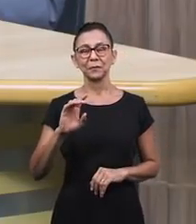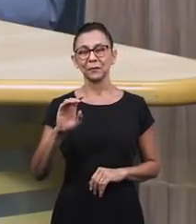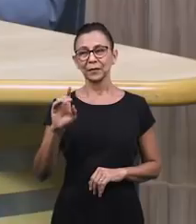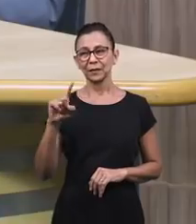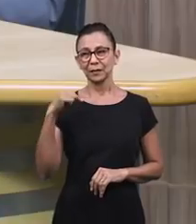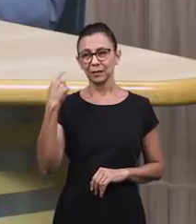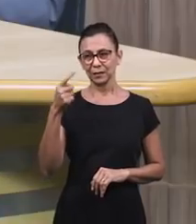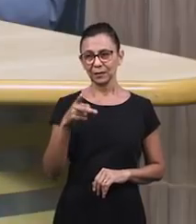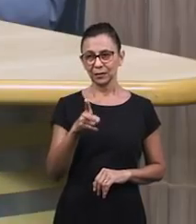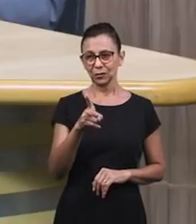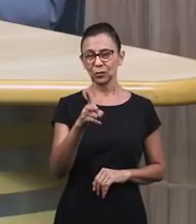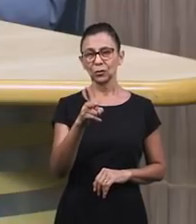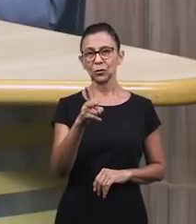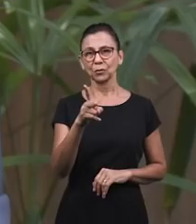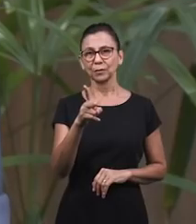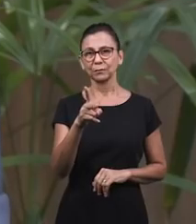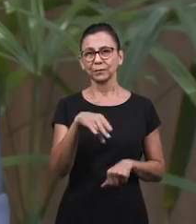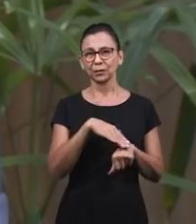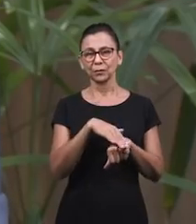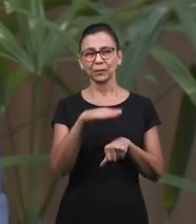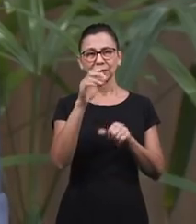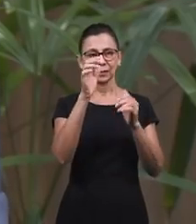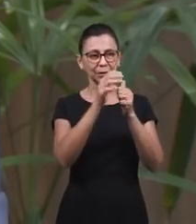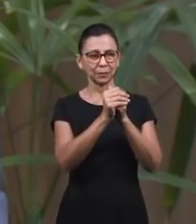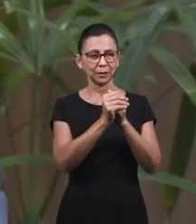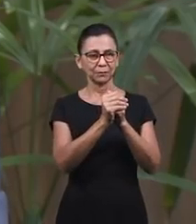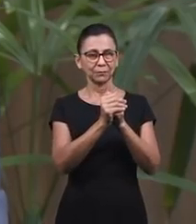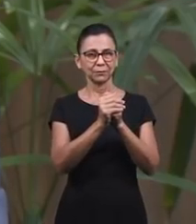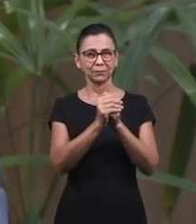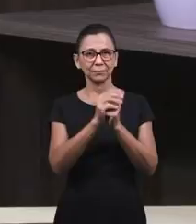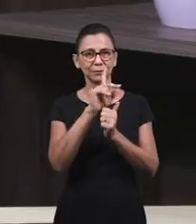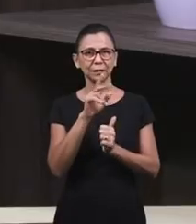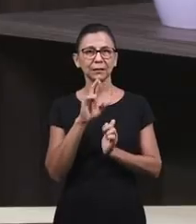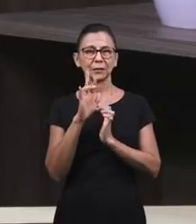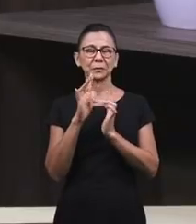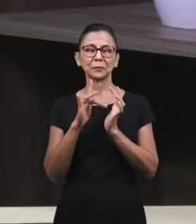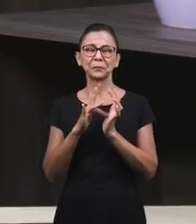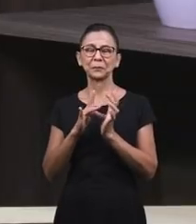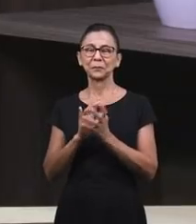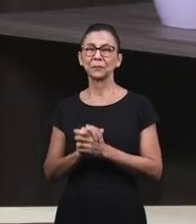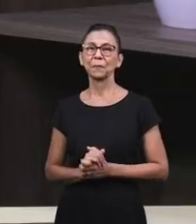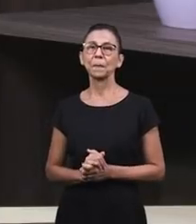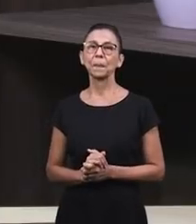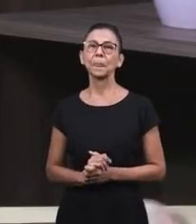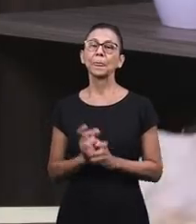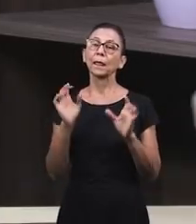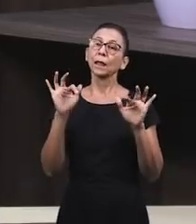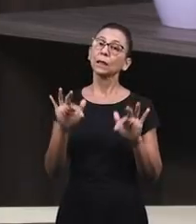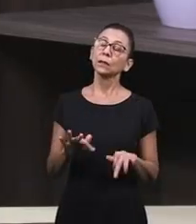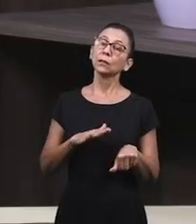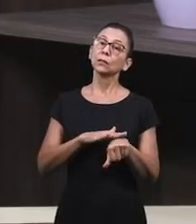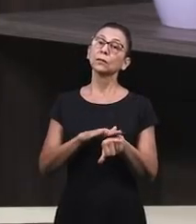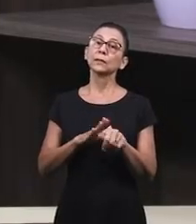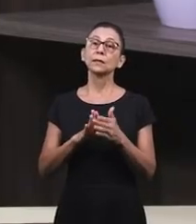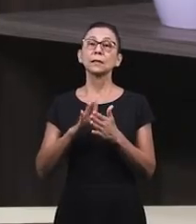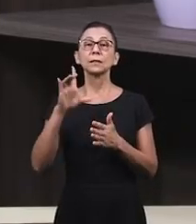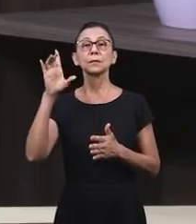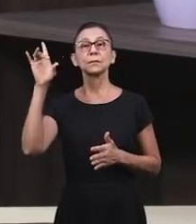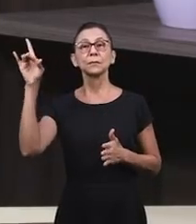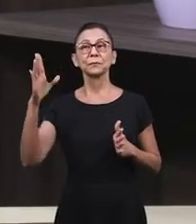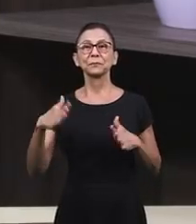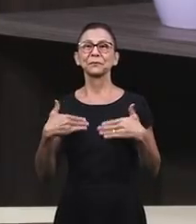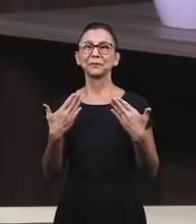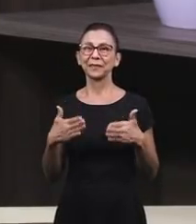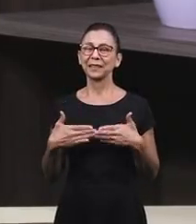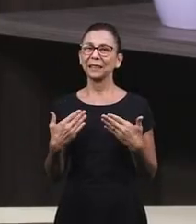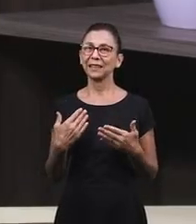semana a gente continua e completa essa conversa. Amém. A paz do Senhor. Muito bem, estamos chegando então ao final dessa edição do programa Conversas Bíblicas. Uma